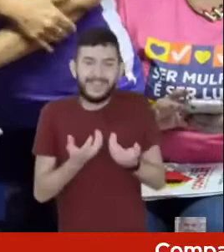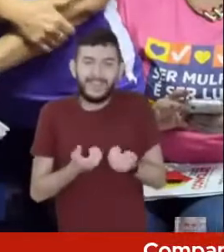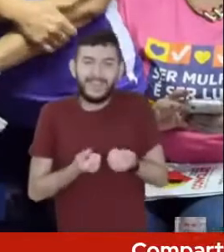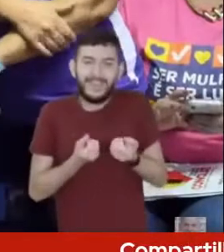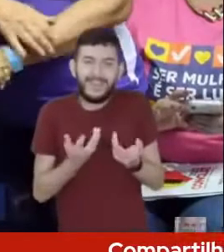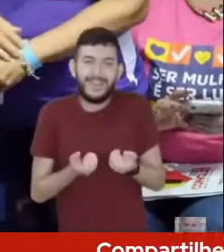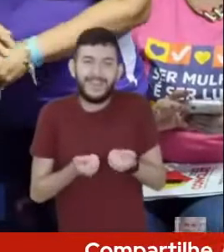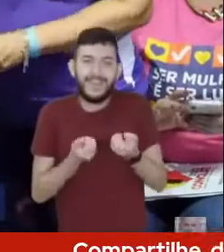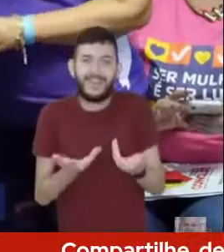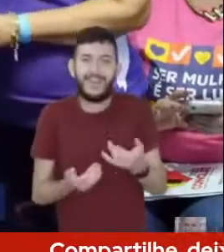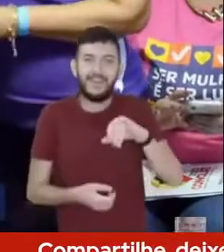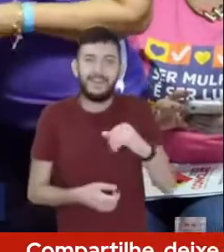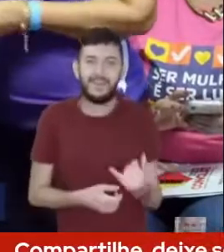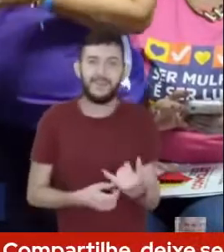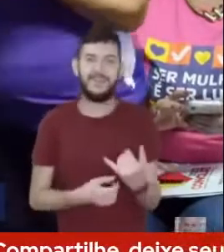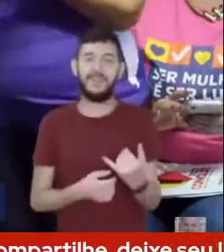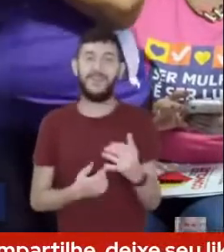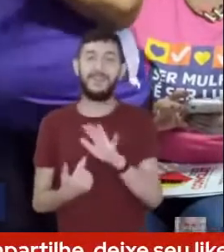melhor. Vamos.